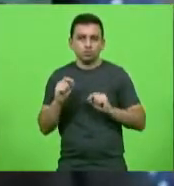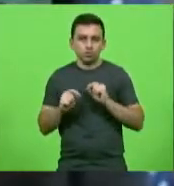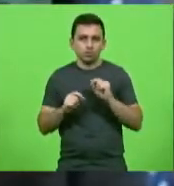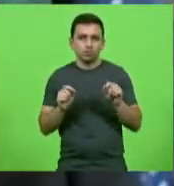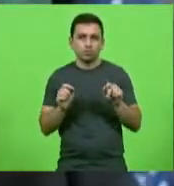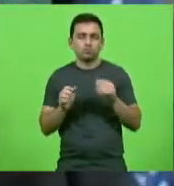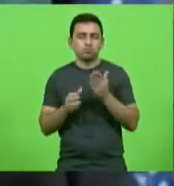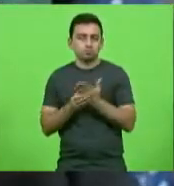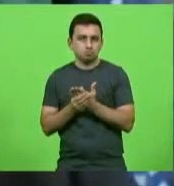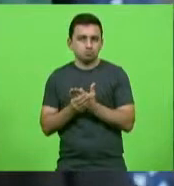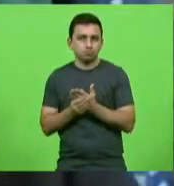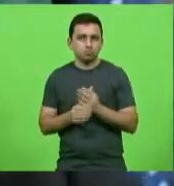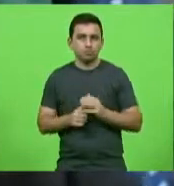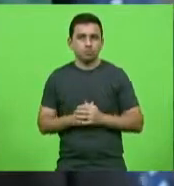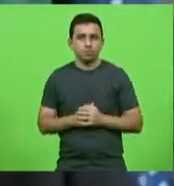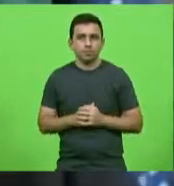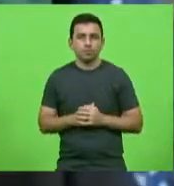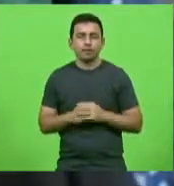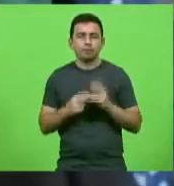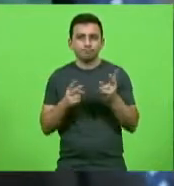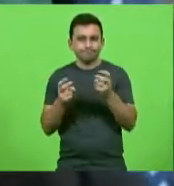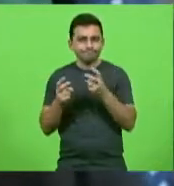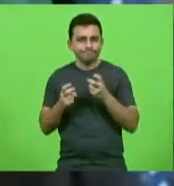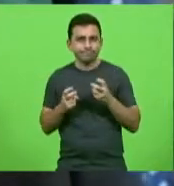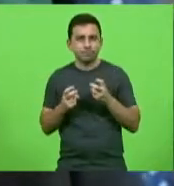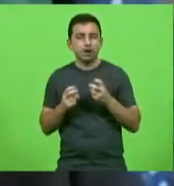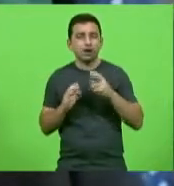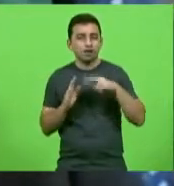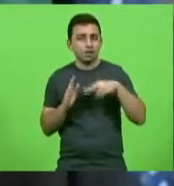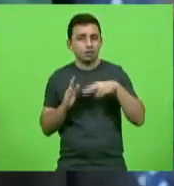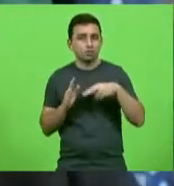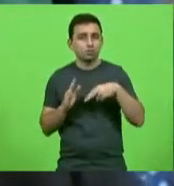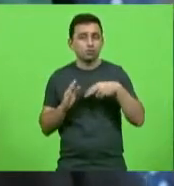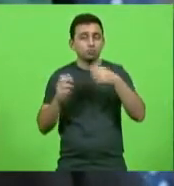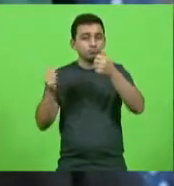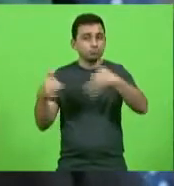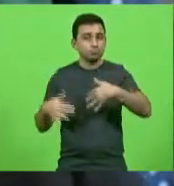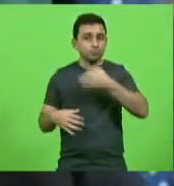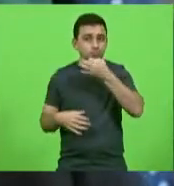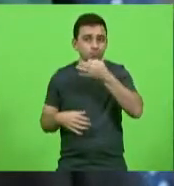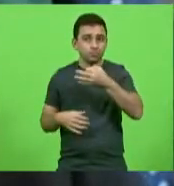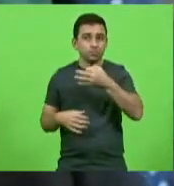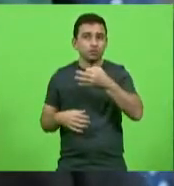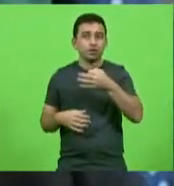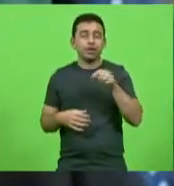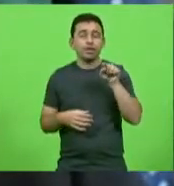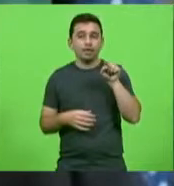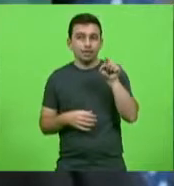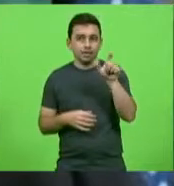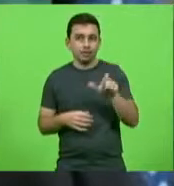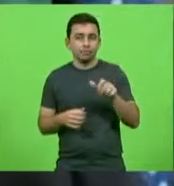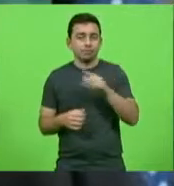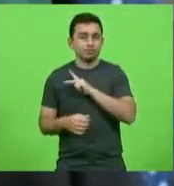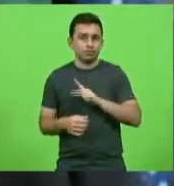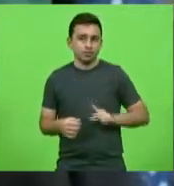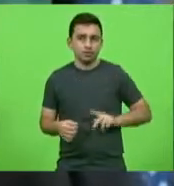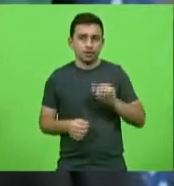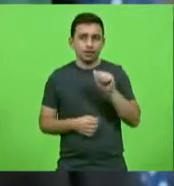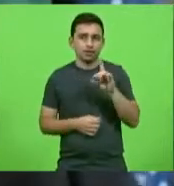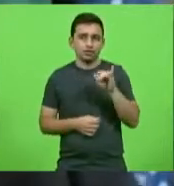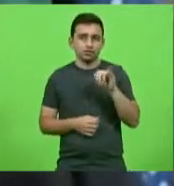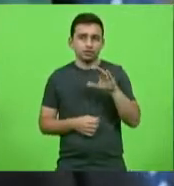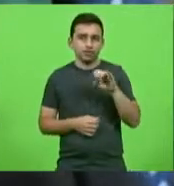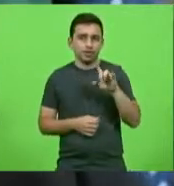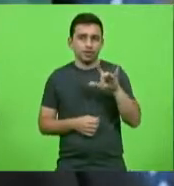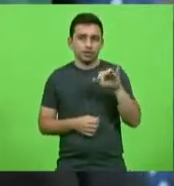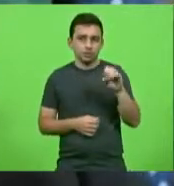processo. Fecho aspas. Observa-se, pela leitura do depoimento do presidente do Tribunal de Contas, Adicério de Moraes Ferreira